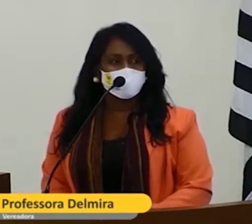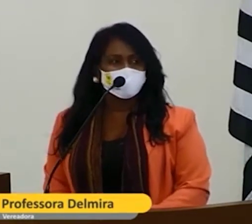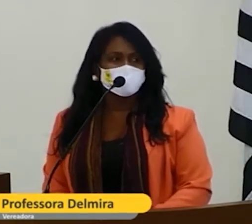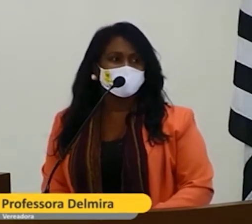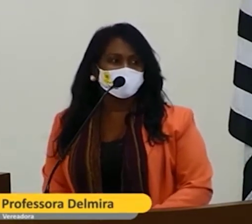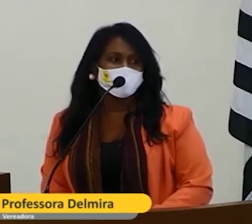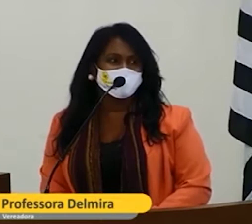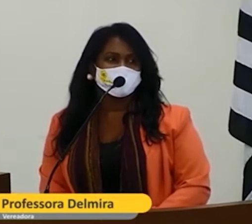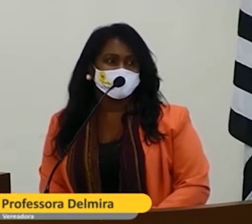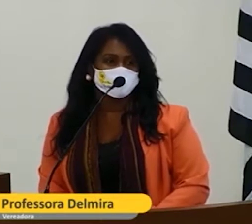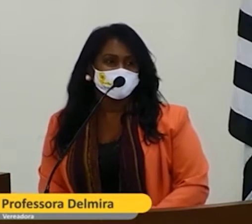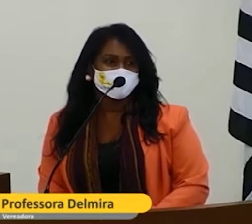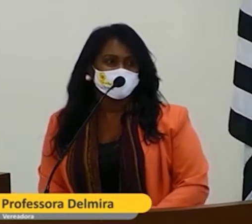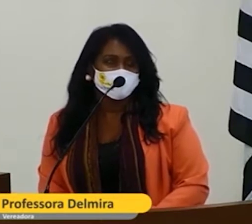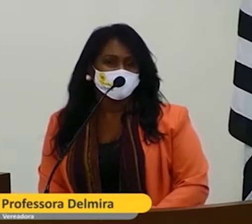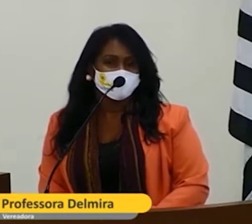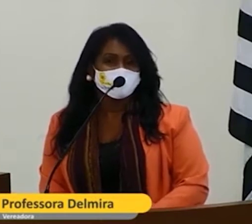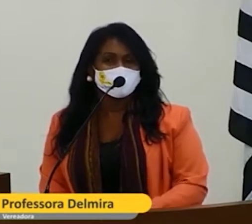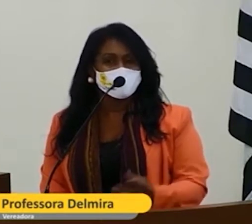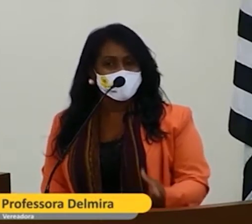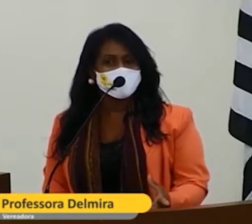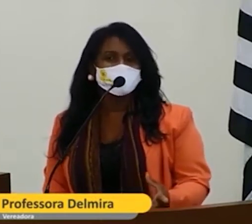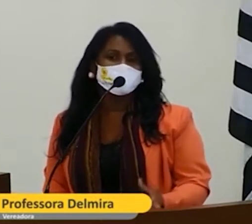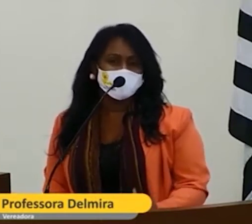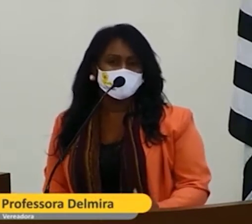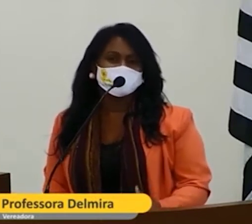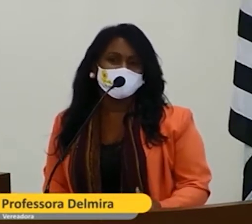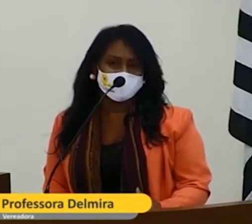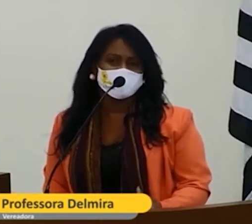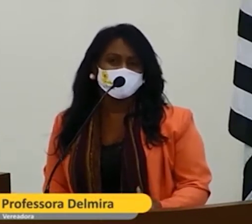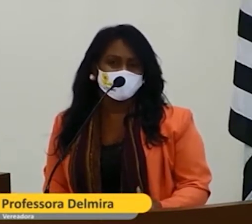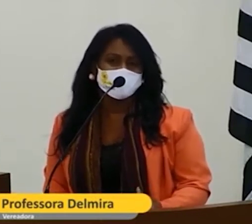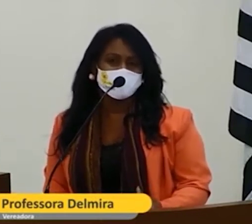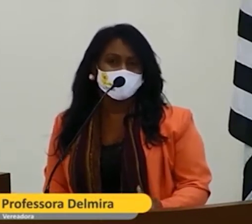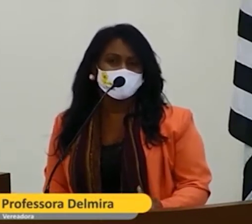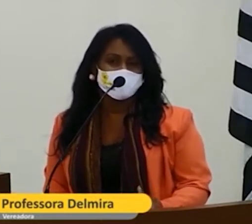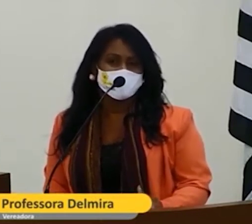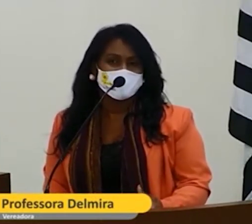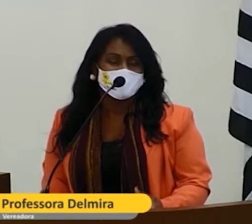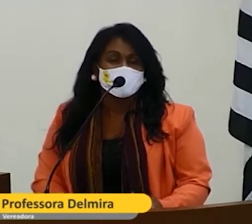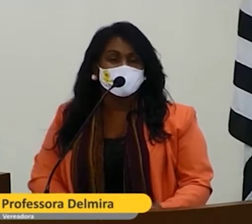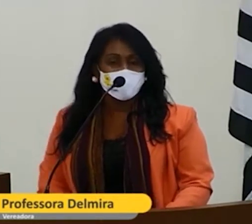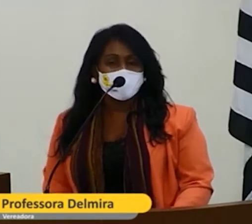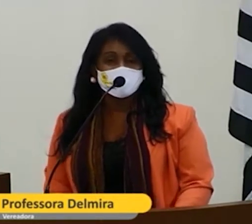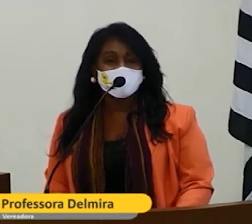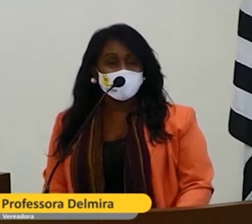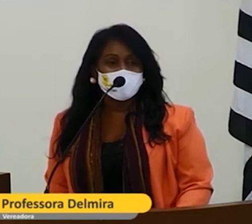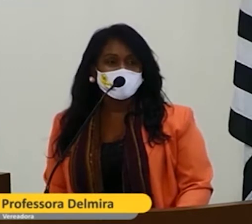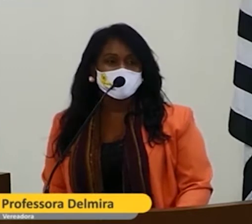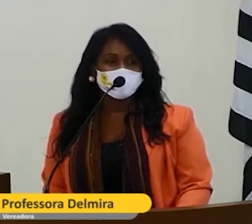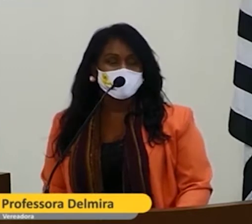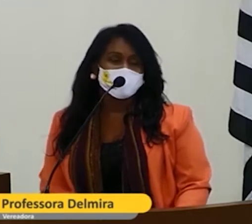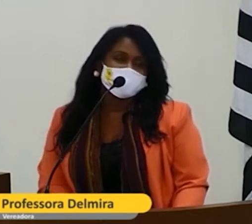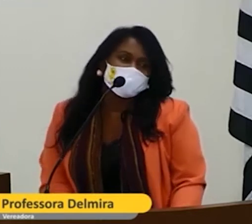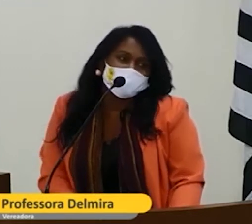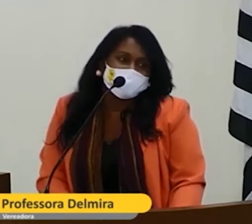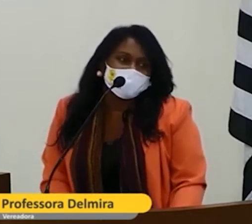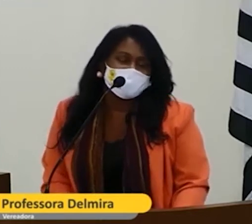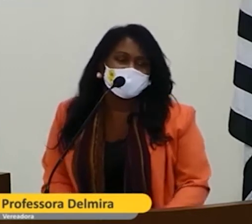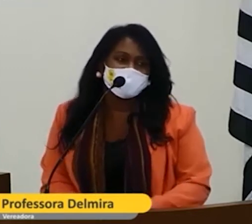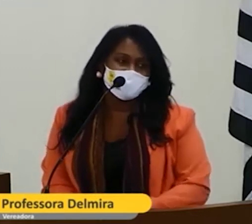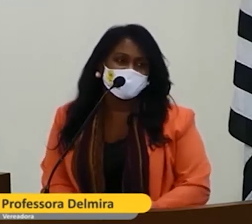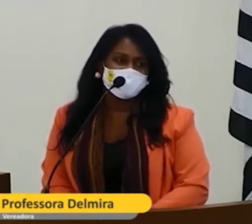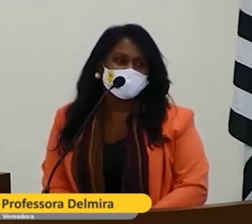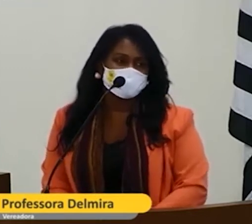e muitos entendem. E aí isso me fez pensar também. Professores que não é,